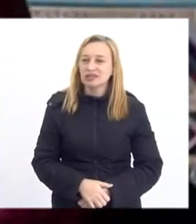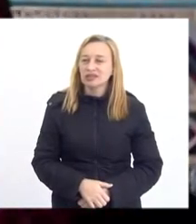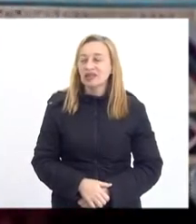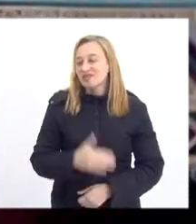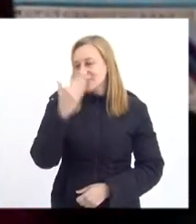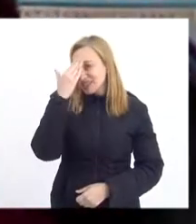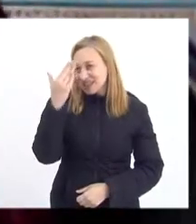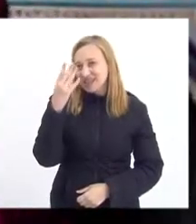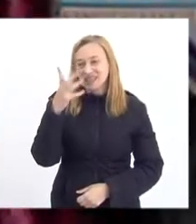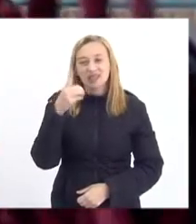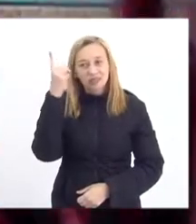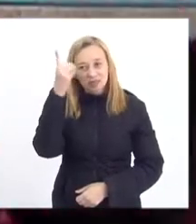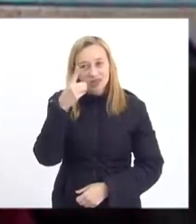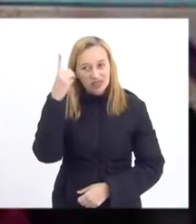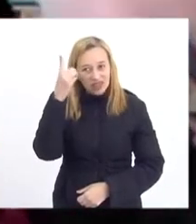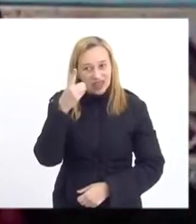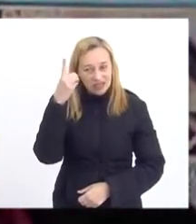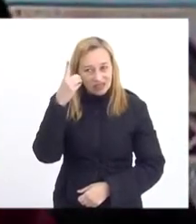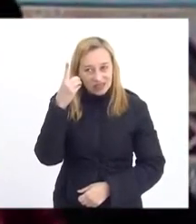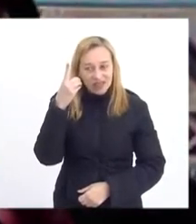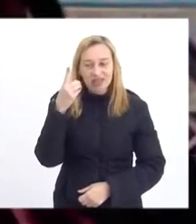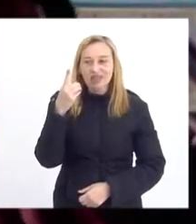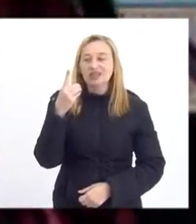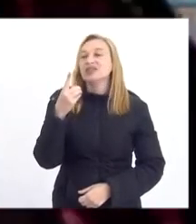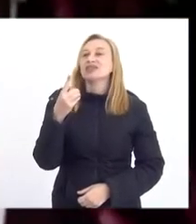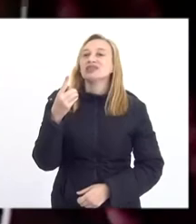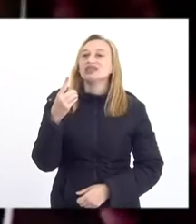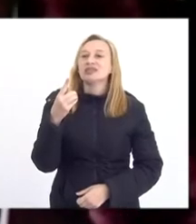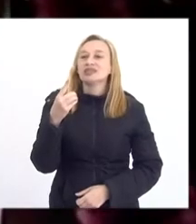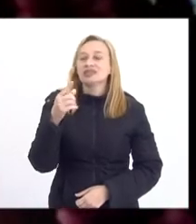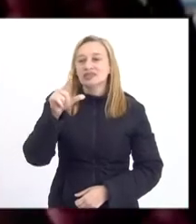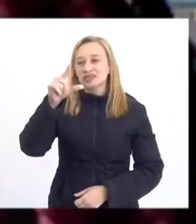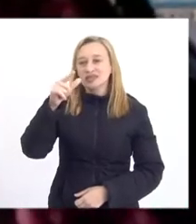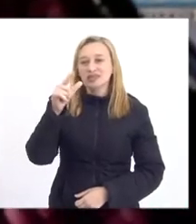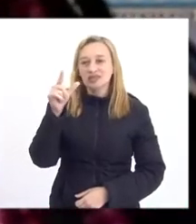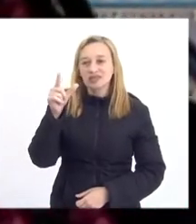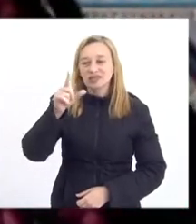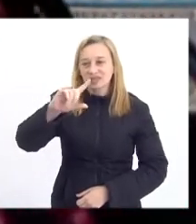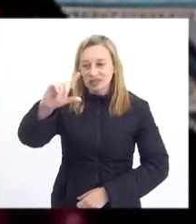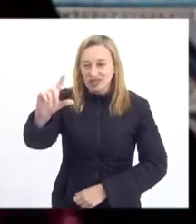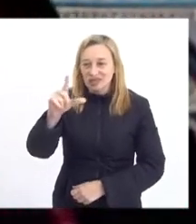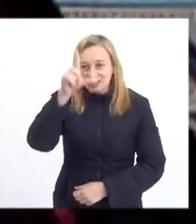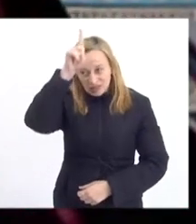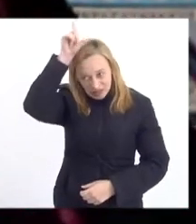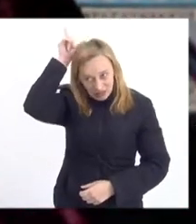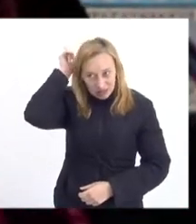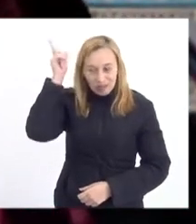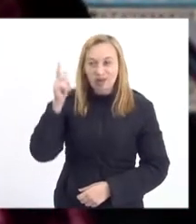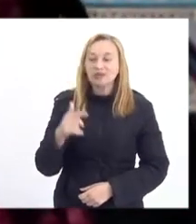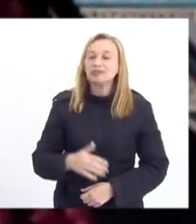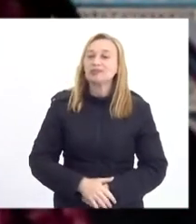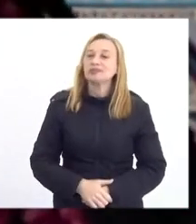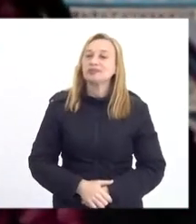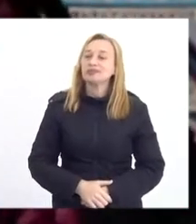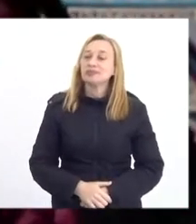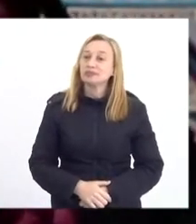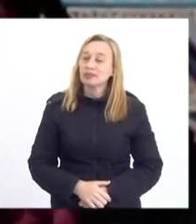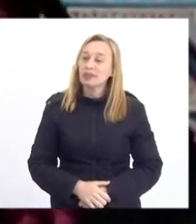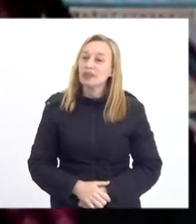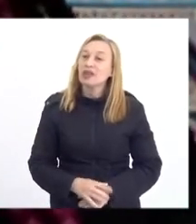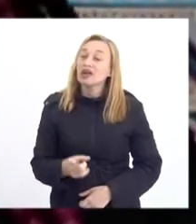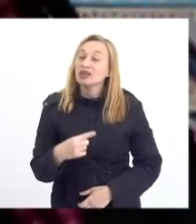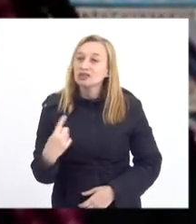Obrigada, deputado Luiz Paulo, pela gentileza, sendo o senhor titular aqui da CCJ, pela gentileza e pela deferência. A